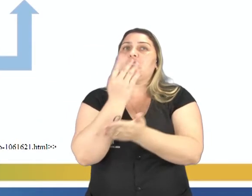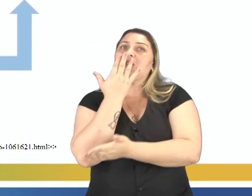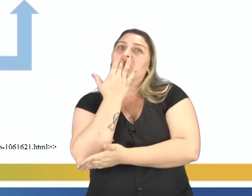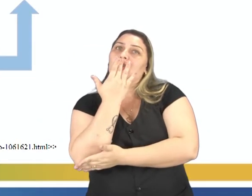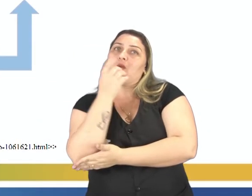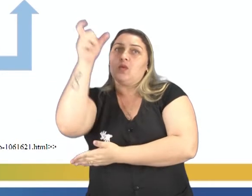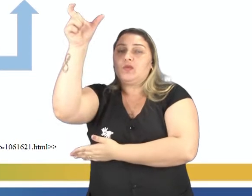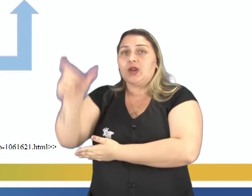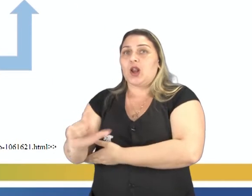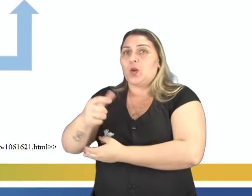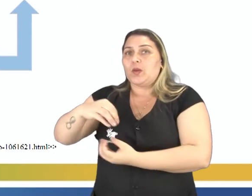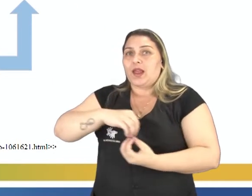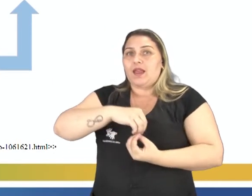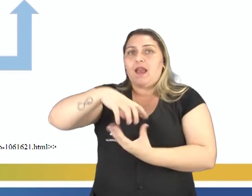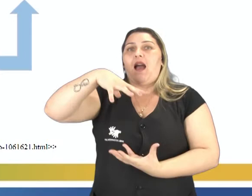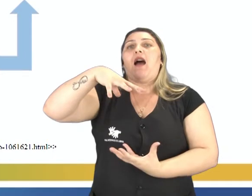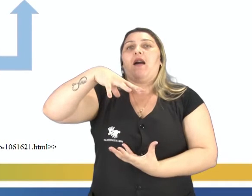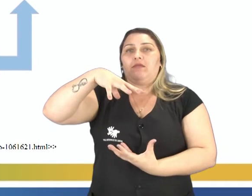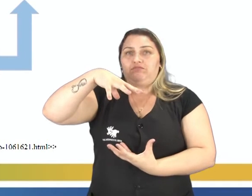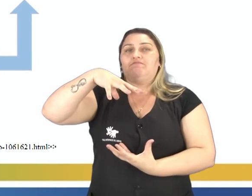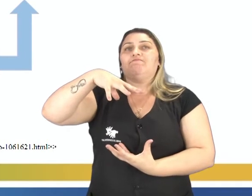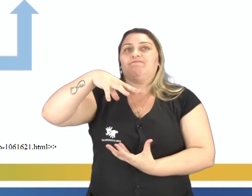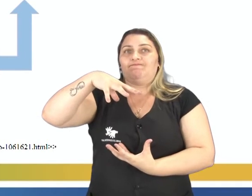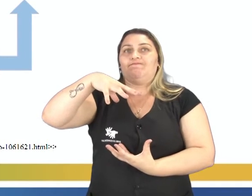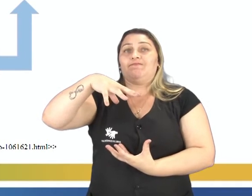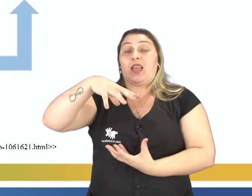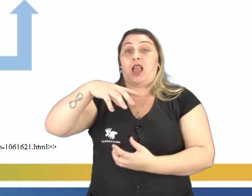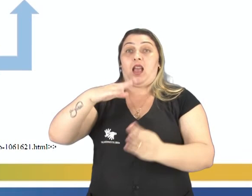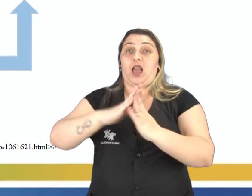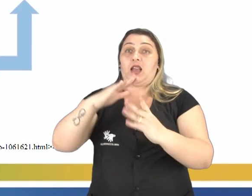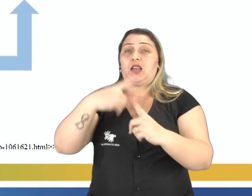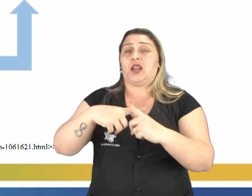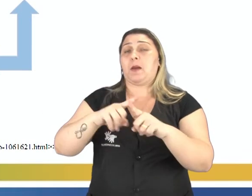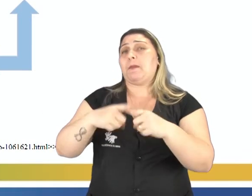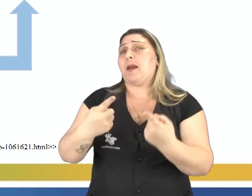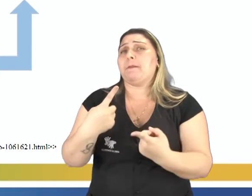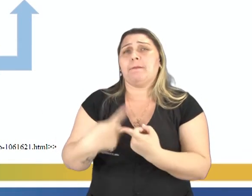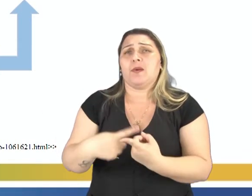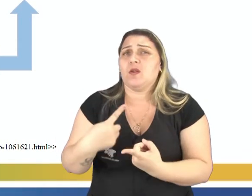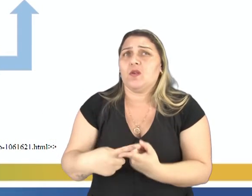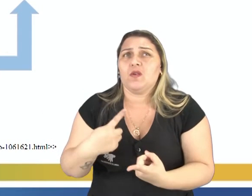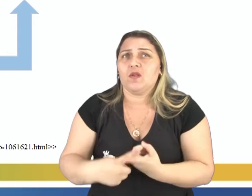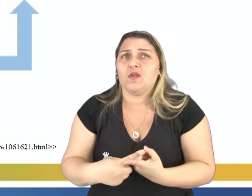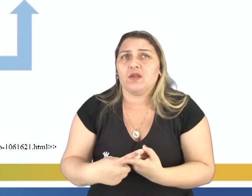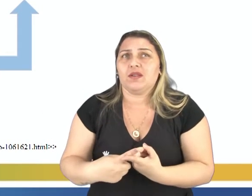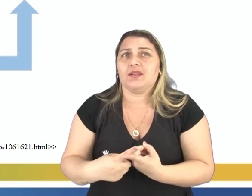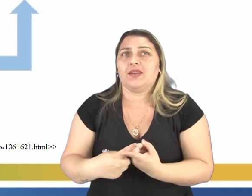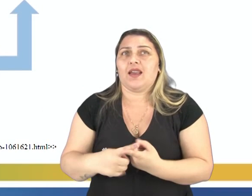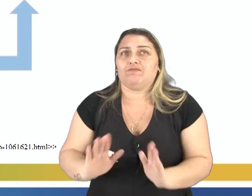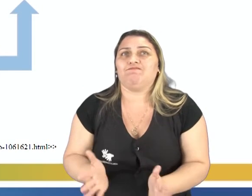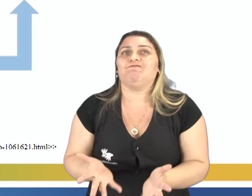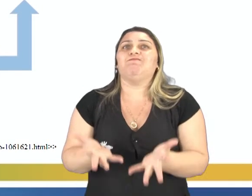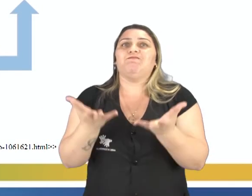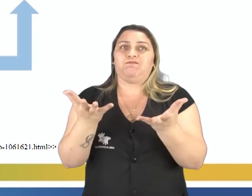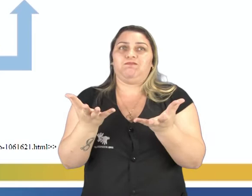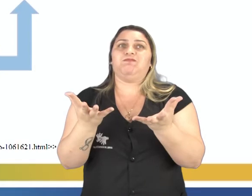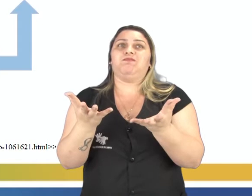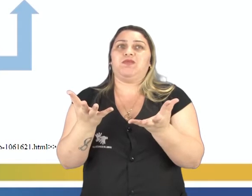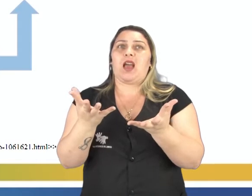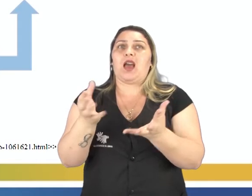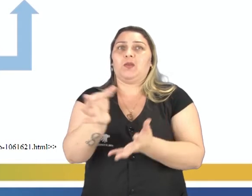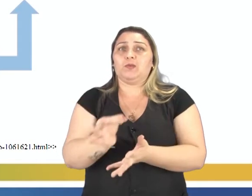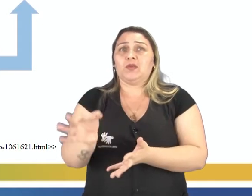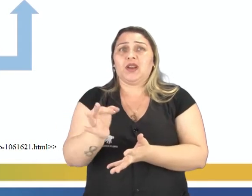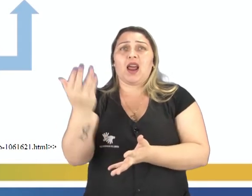nas palavras fiéis da igreja. Mas porque, como coisa insistimos, era a moeda da época. As duas